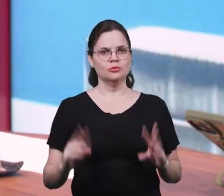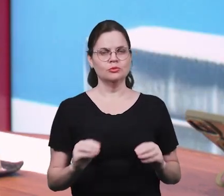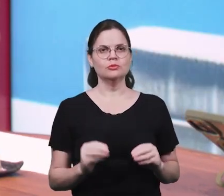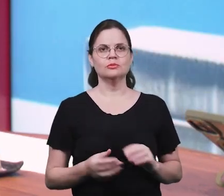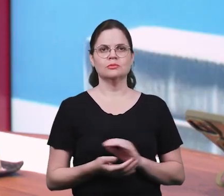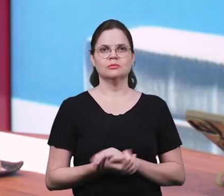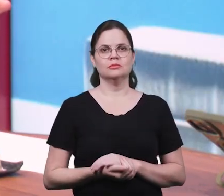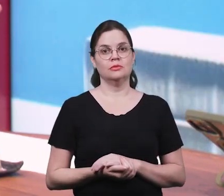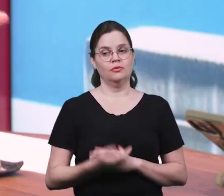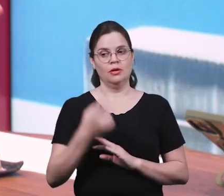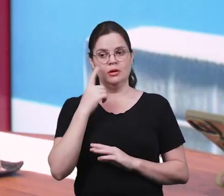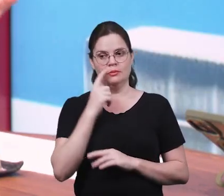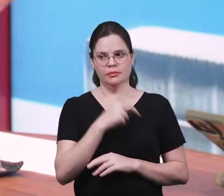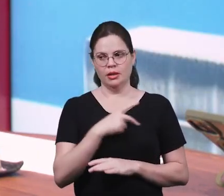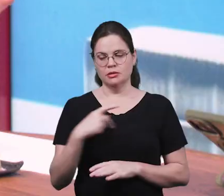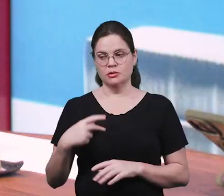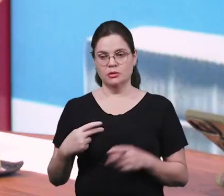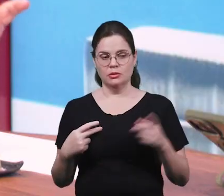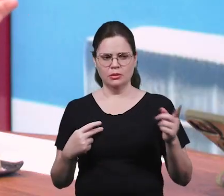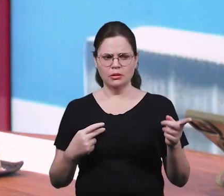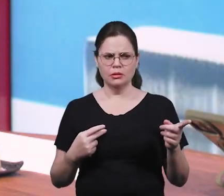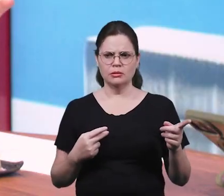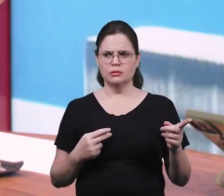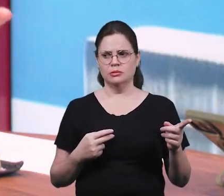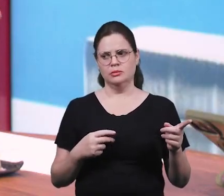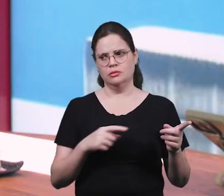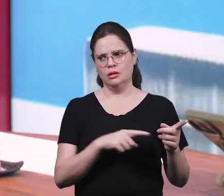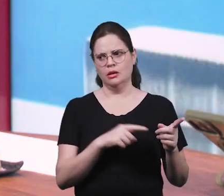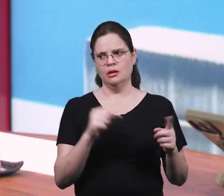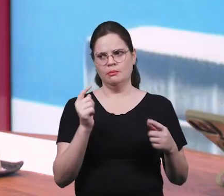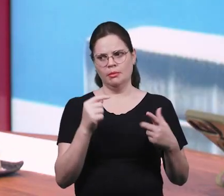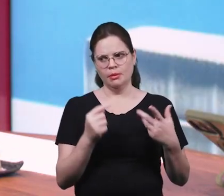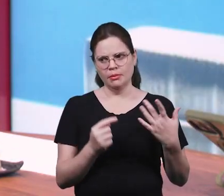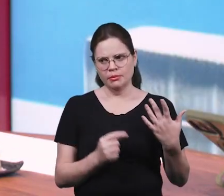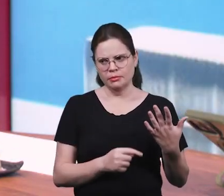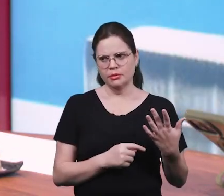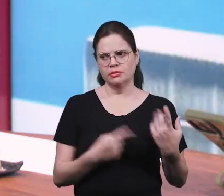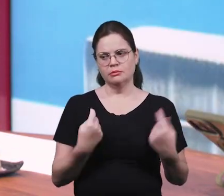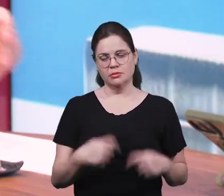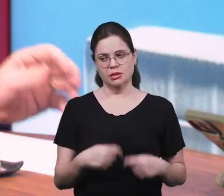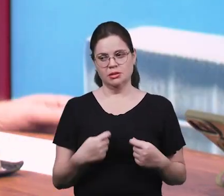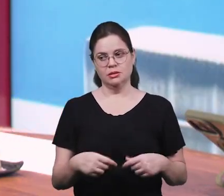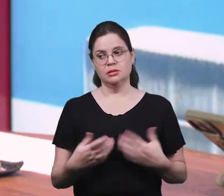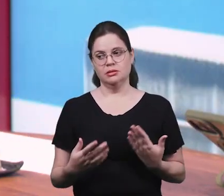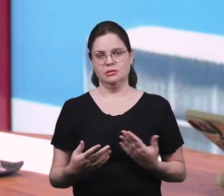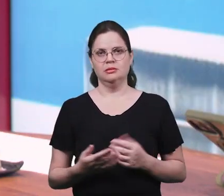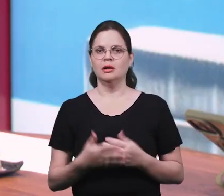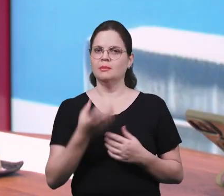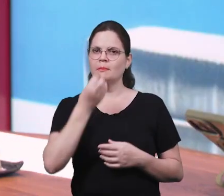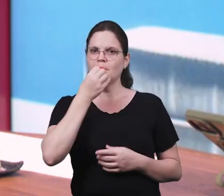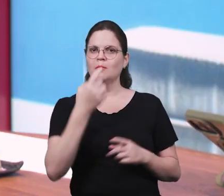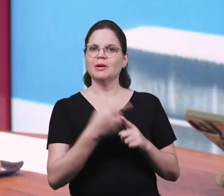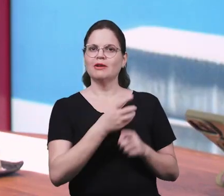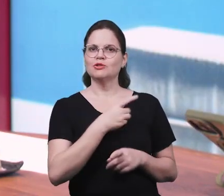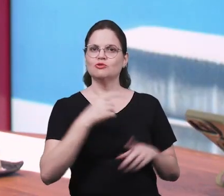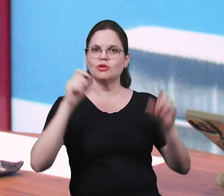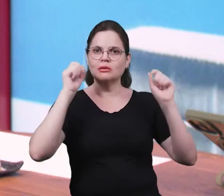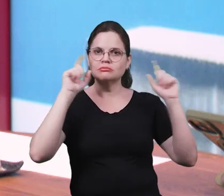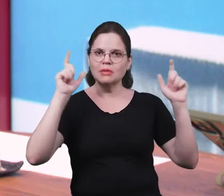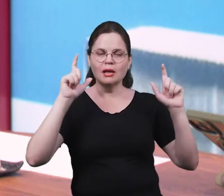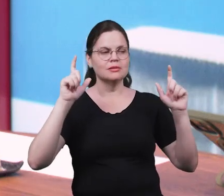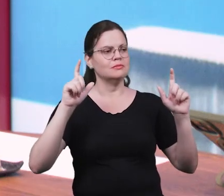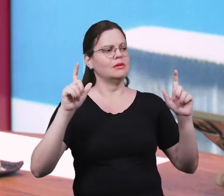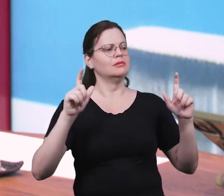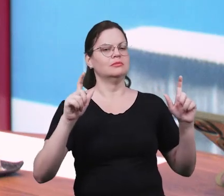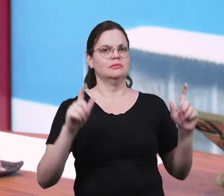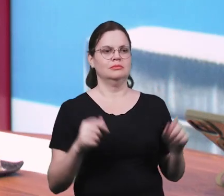Pastor, a igreja, ela assim, como... Isso é muito bom. Tivemos excelentes